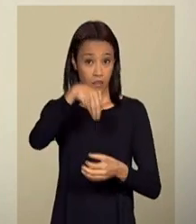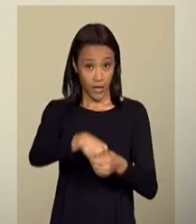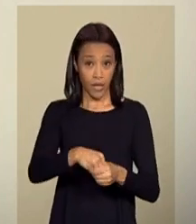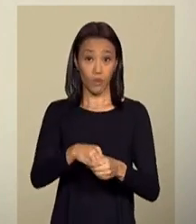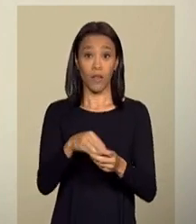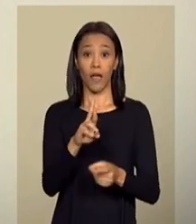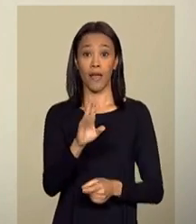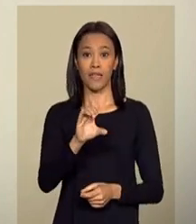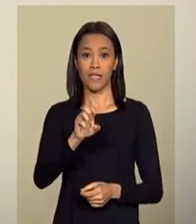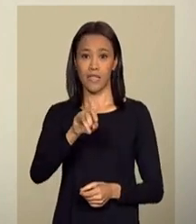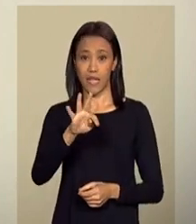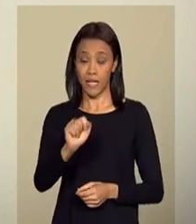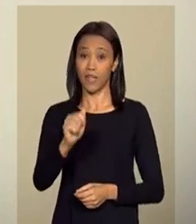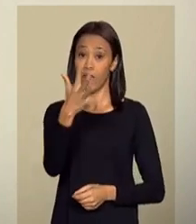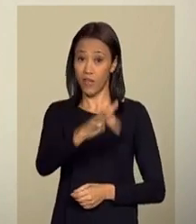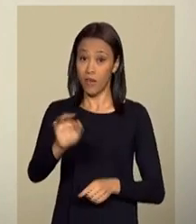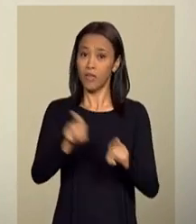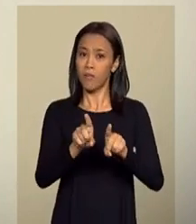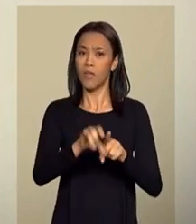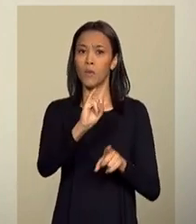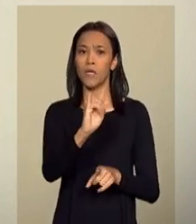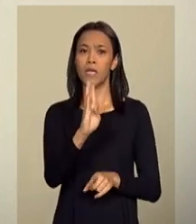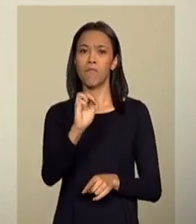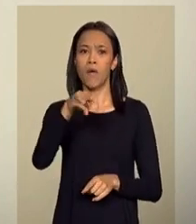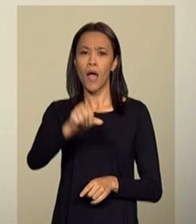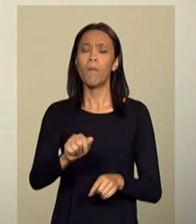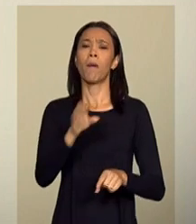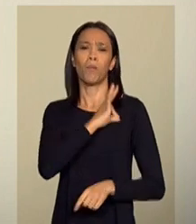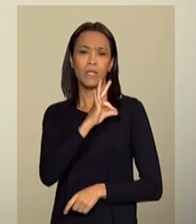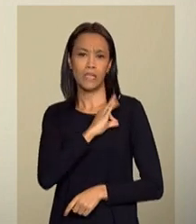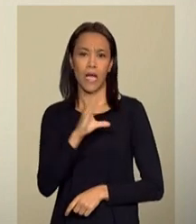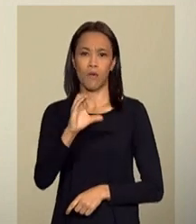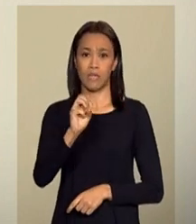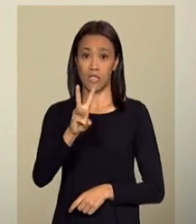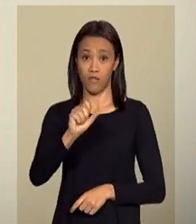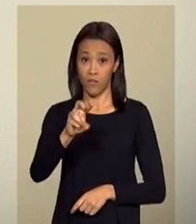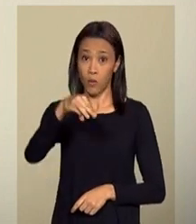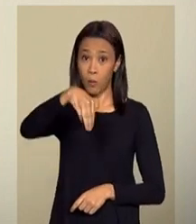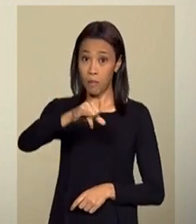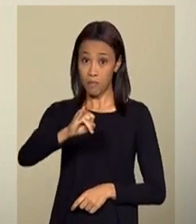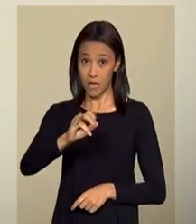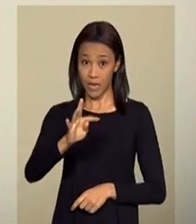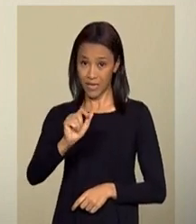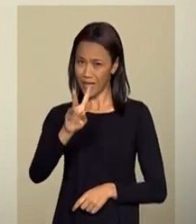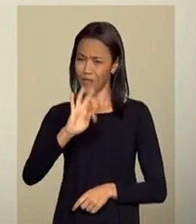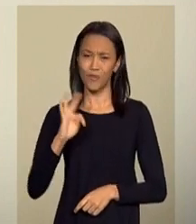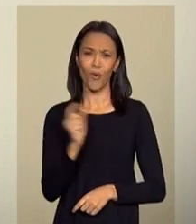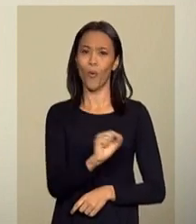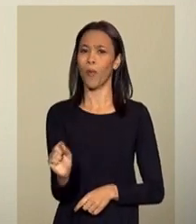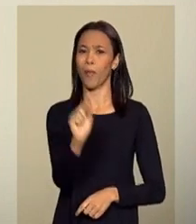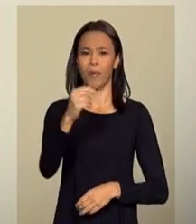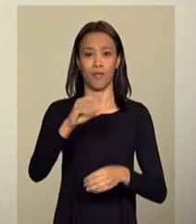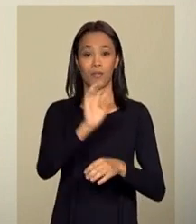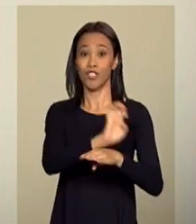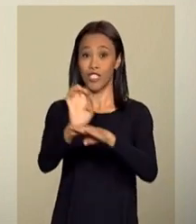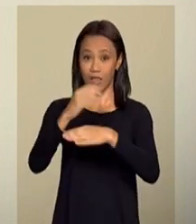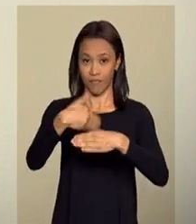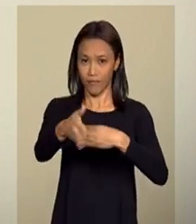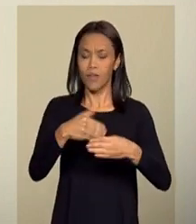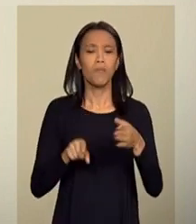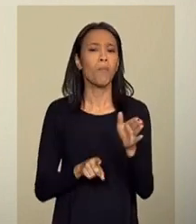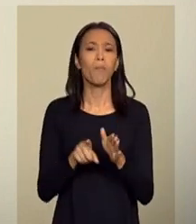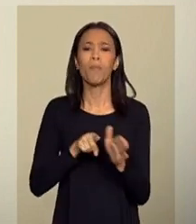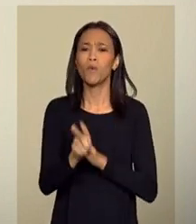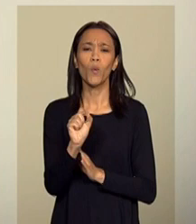do Ibama além de policiais civis e militares de todos os estados da Fronteira Então conta pra gente presidenta